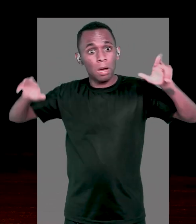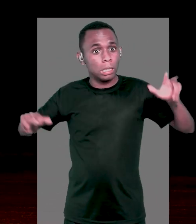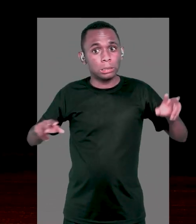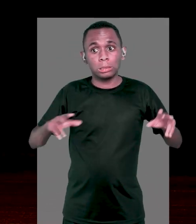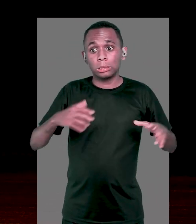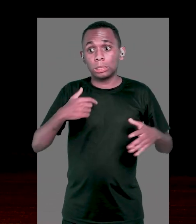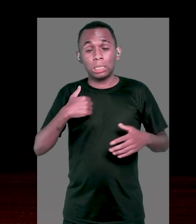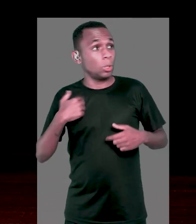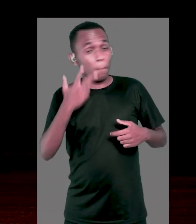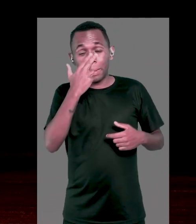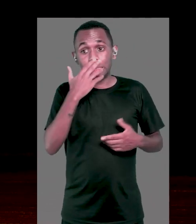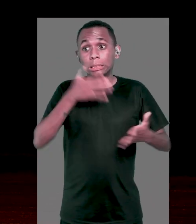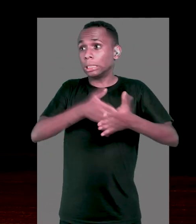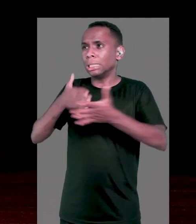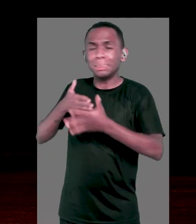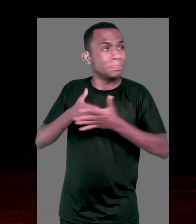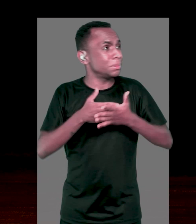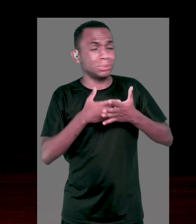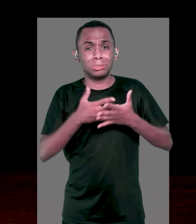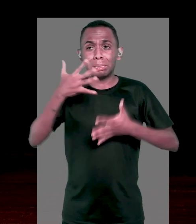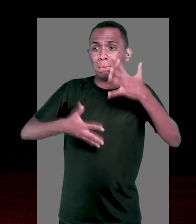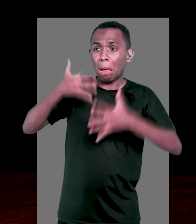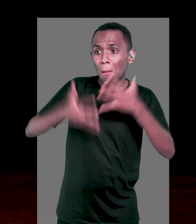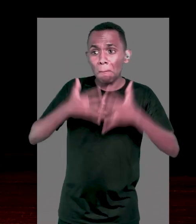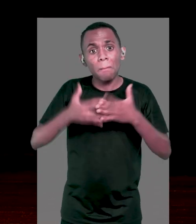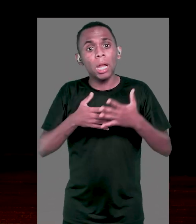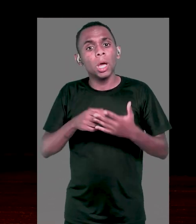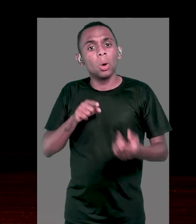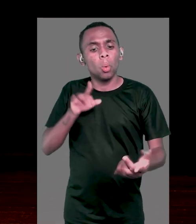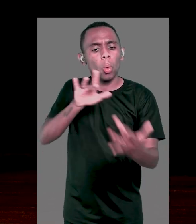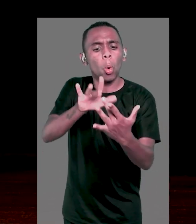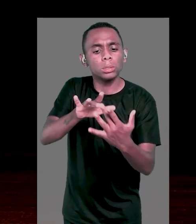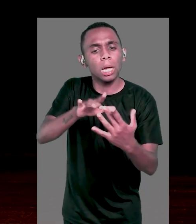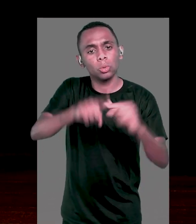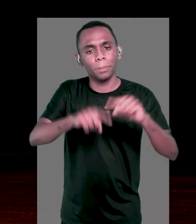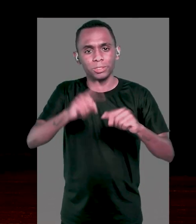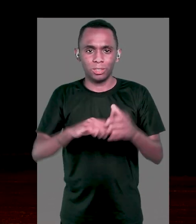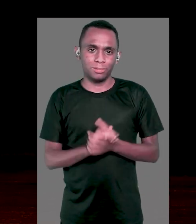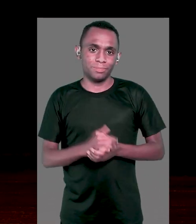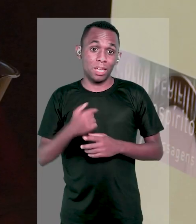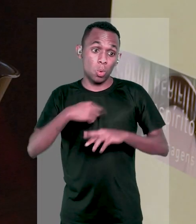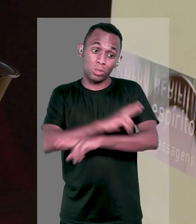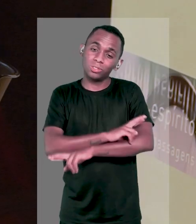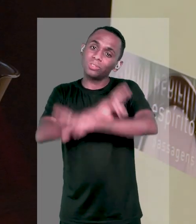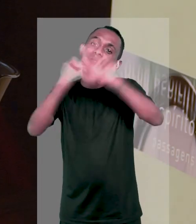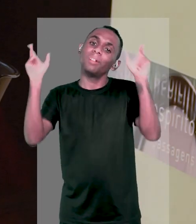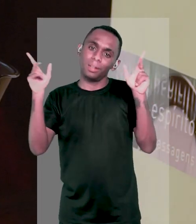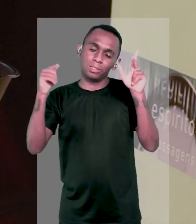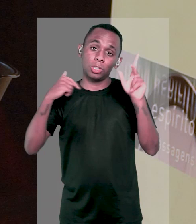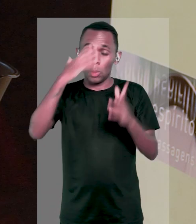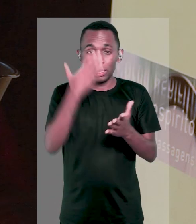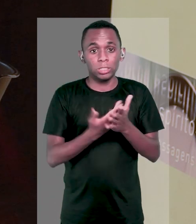deveria ser o de dar as melhores condições possíveis para que nós possamos